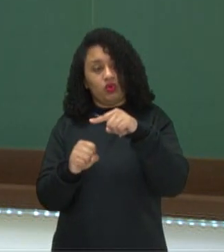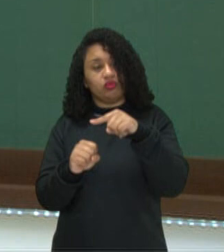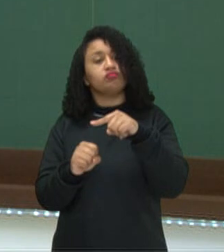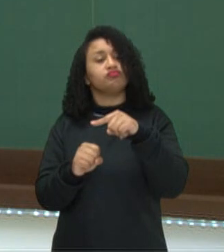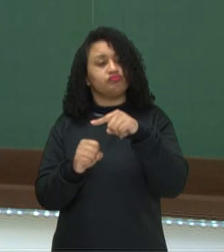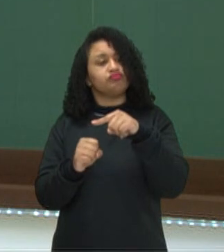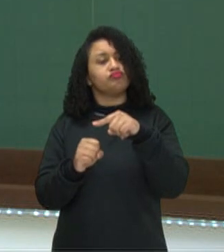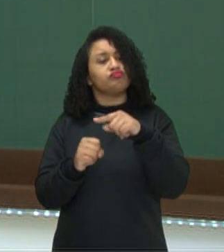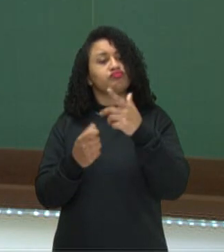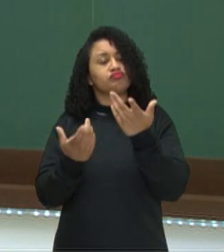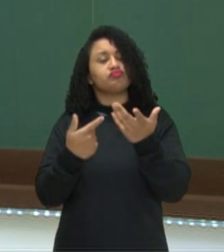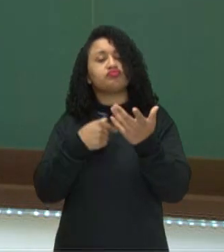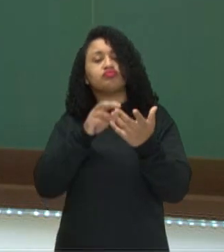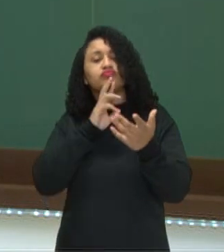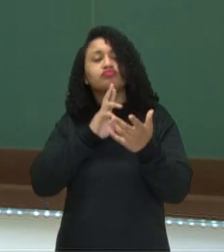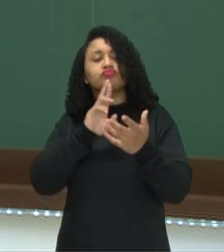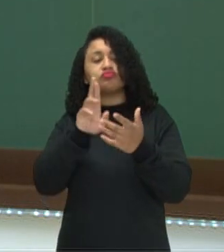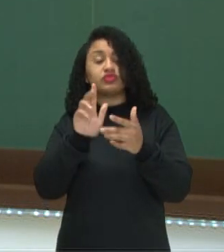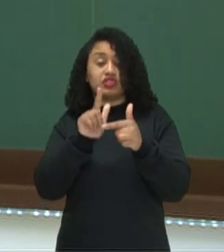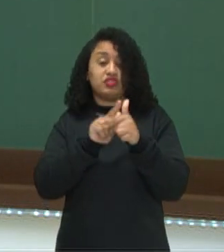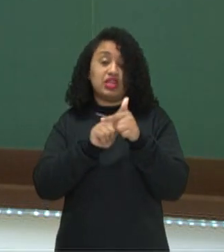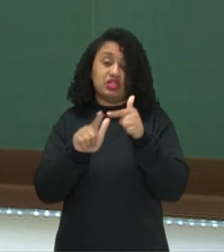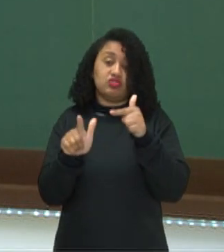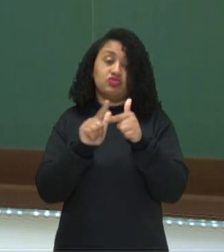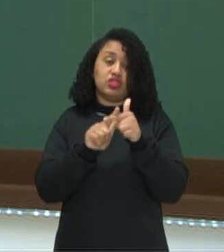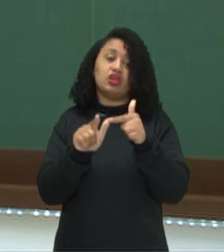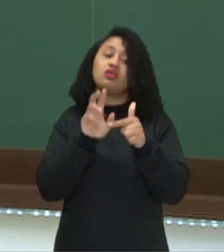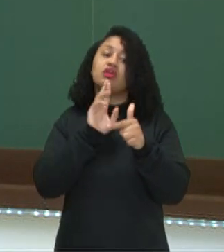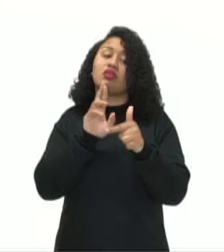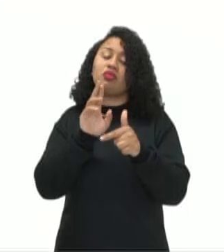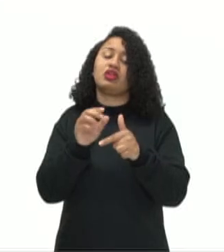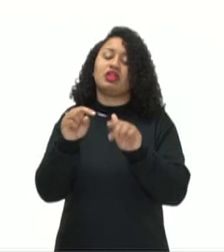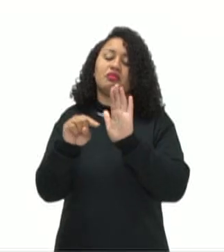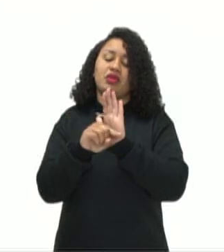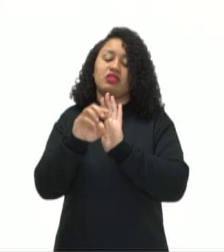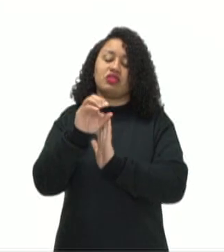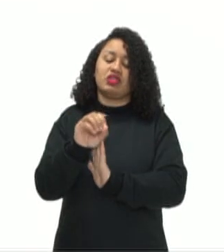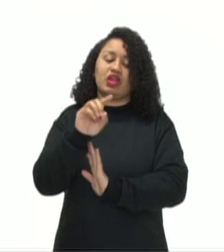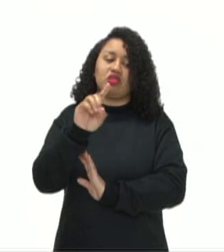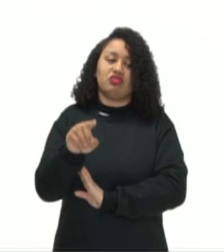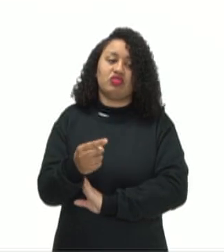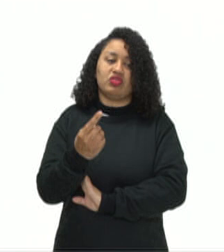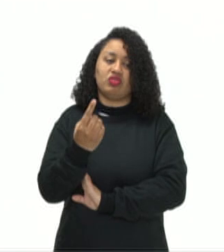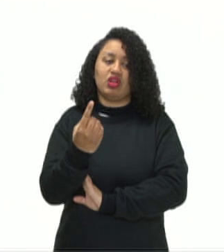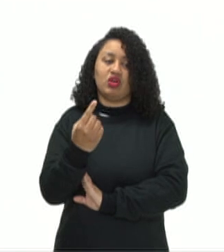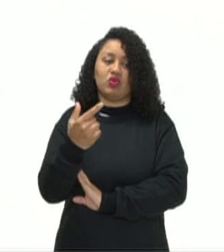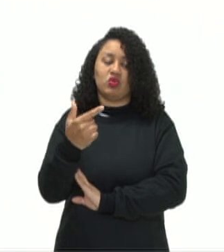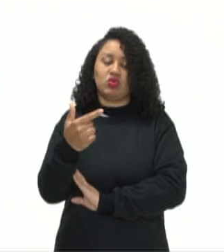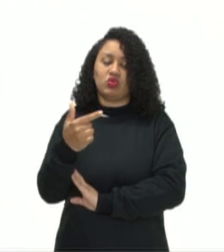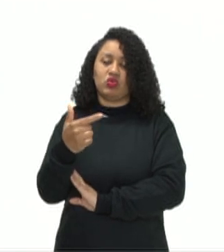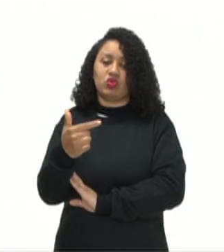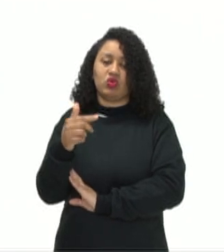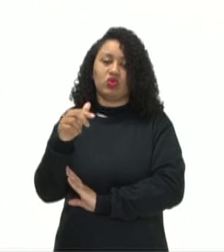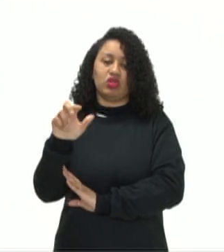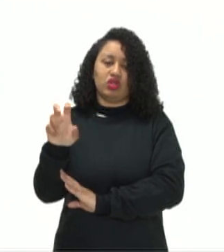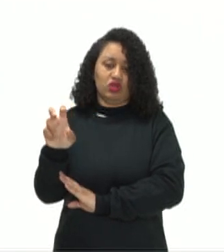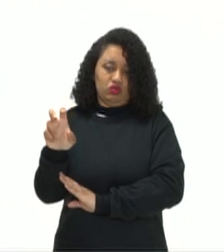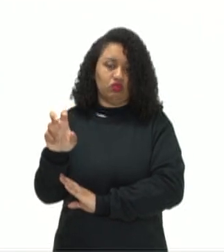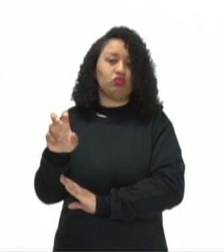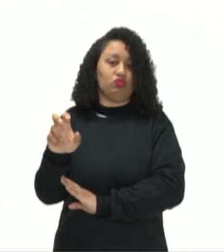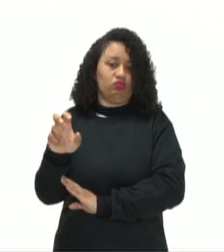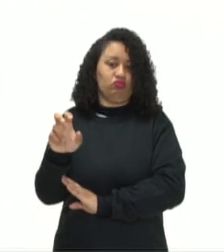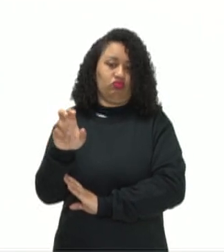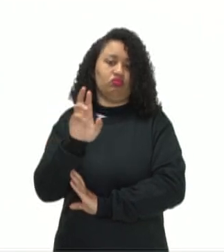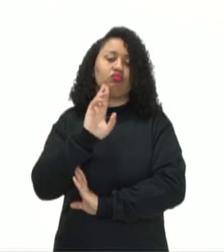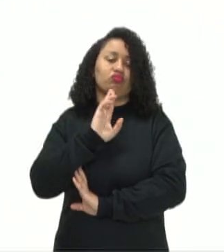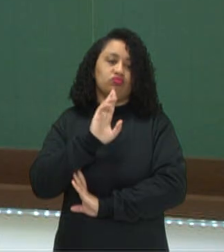8. Divisão, menos 1 sobre 8, o valor em decimal, menos